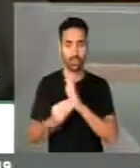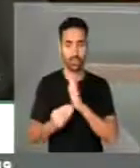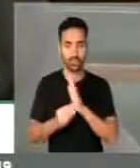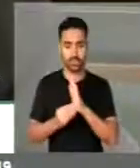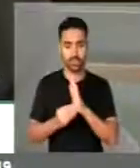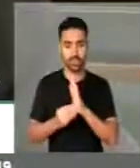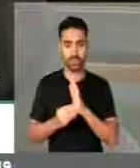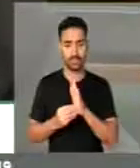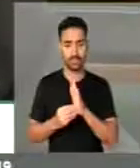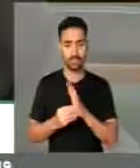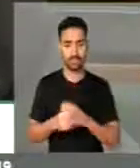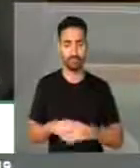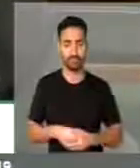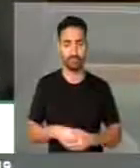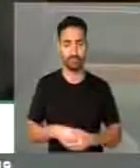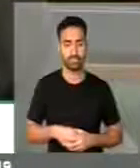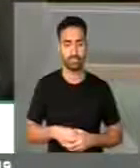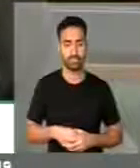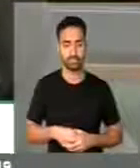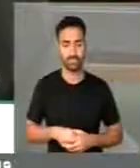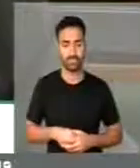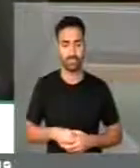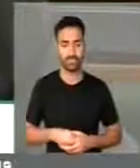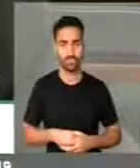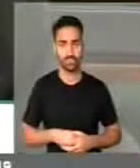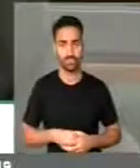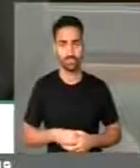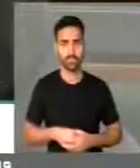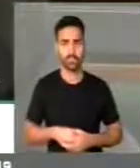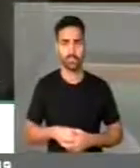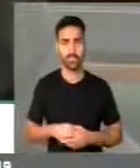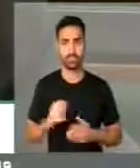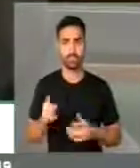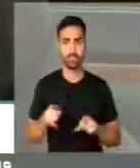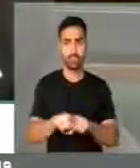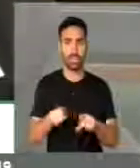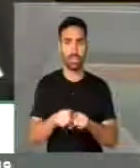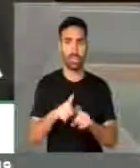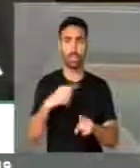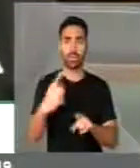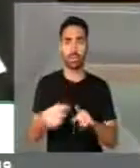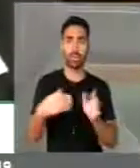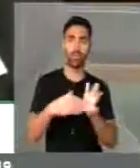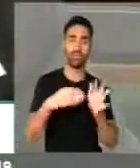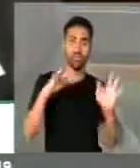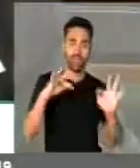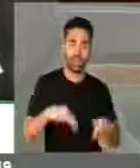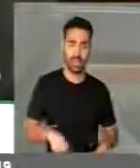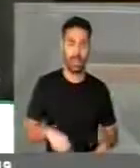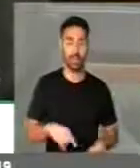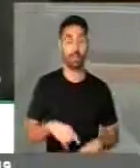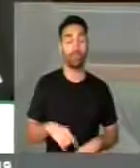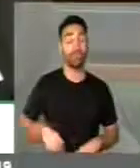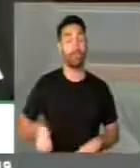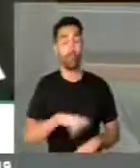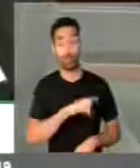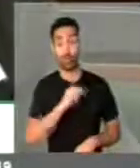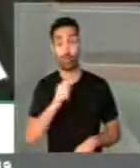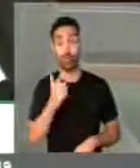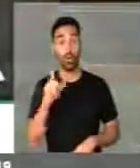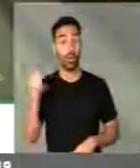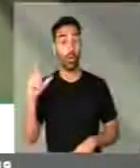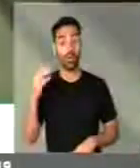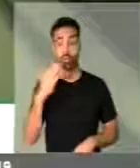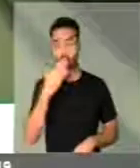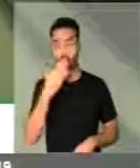emendas apresentadas e o fato de dizer que ao final ainda nós teremos outros tipos